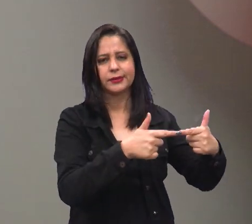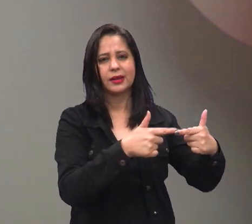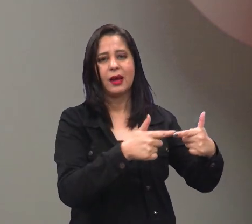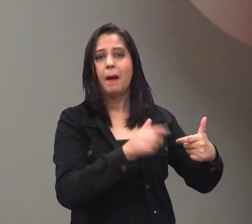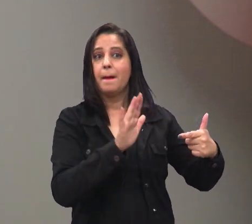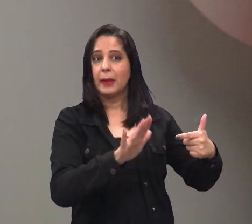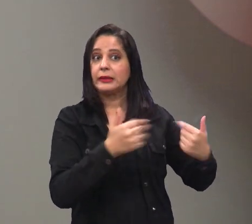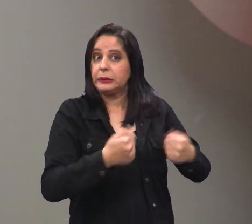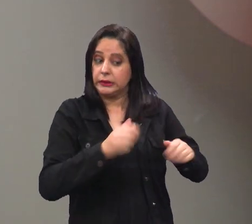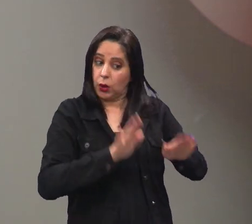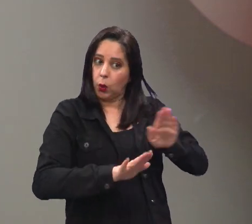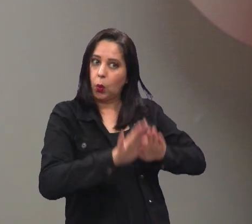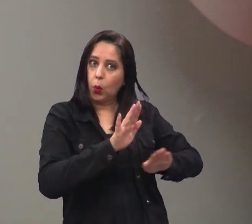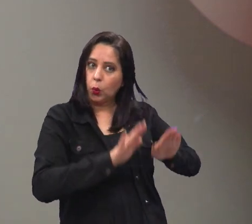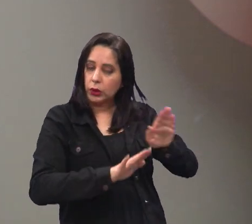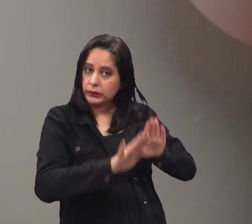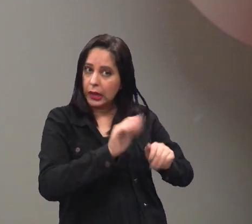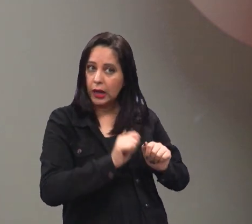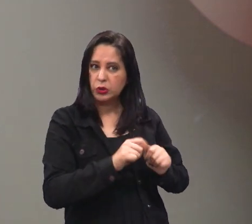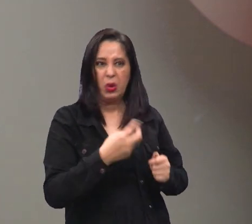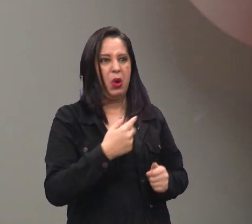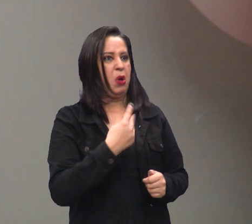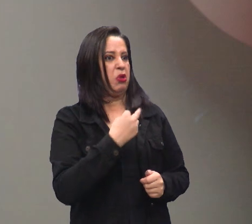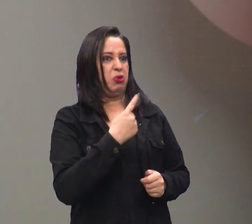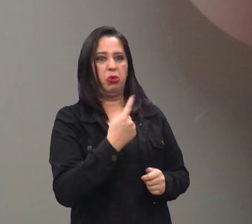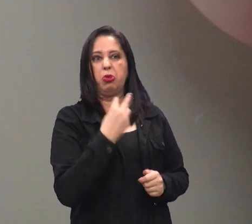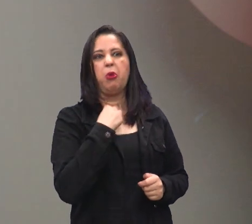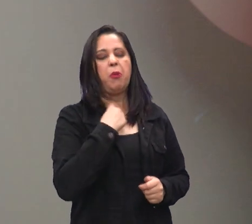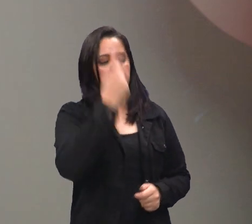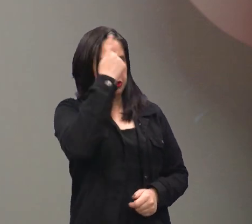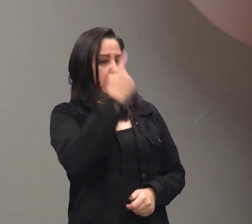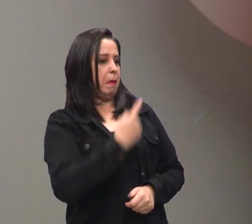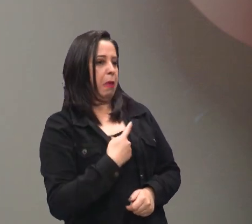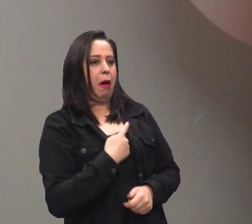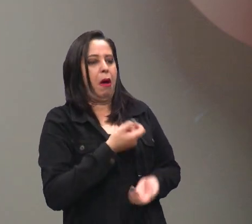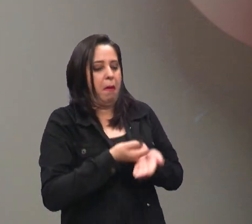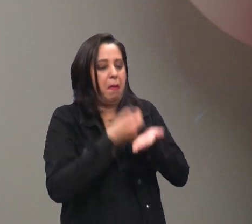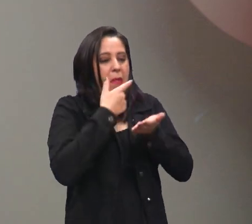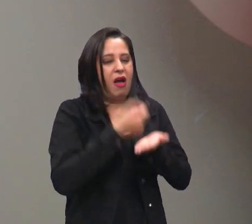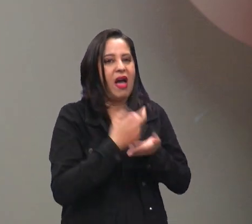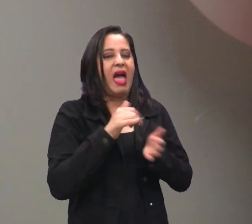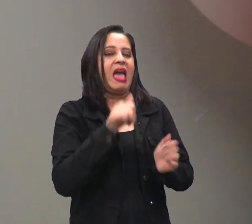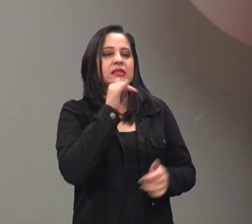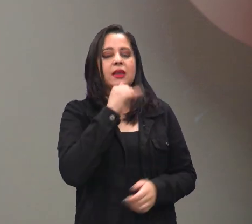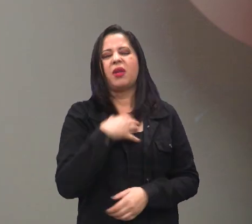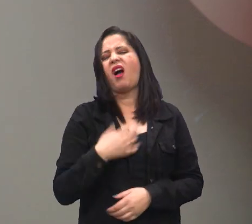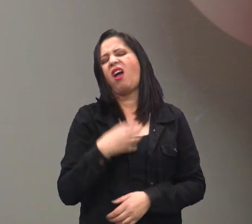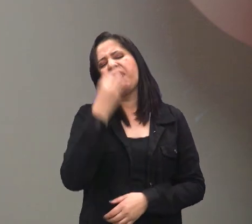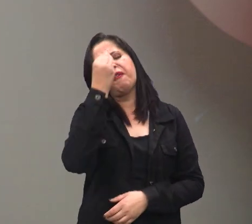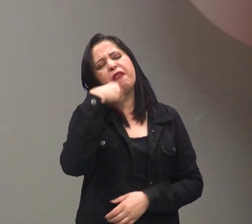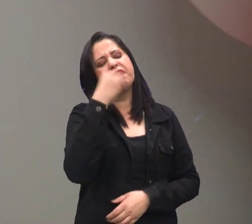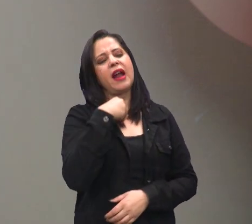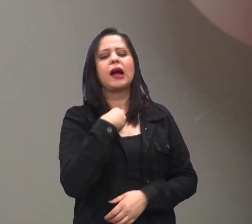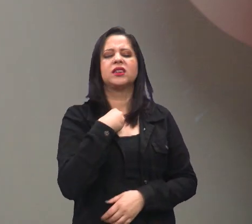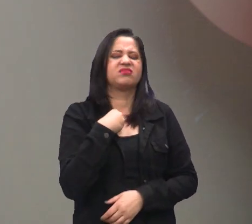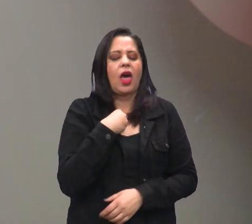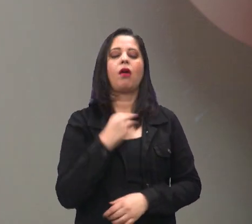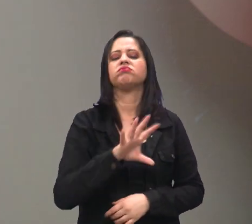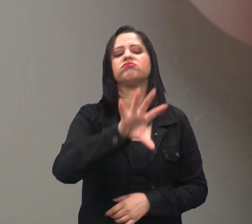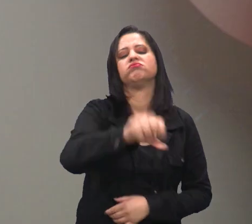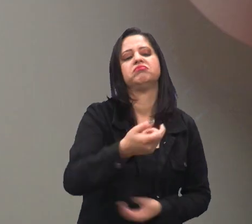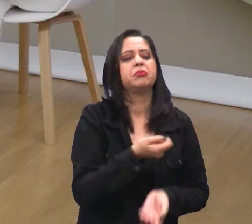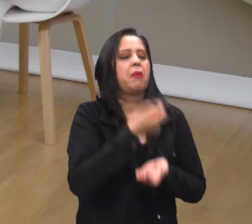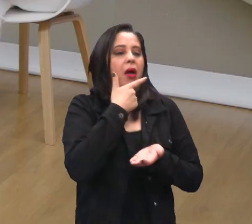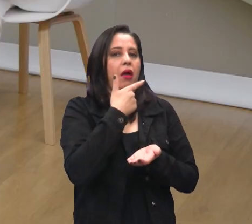mas tem que tomar cuidado também com a automedicação, né? Algumas pessoas, eu estou me sentindo fraca, vai lá e já quer tomar algum remedinho por conta própria, isso